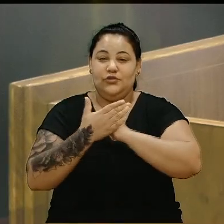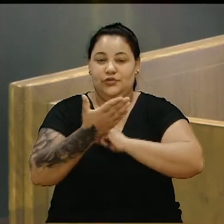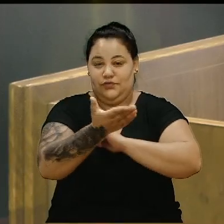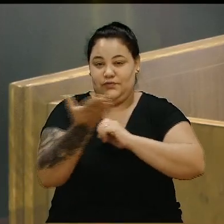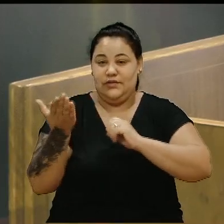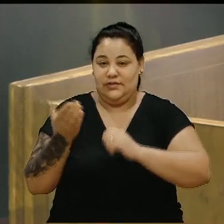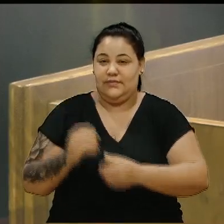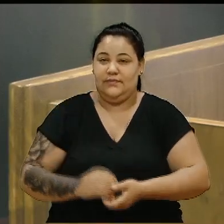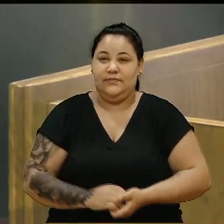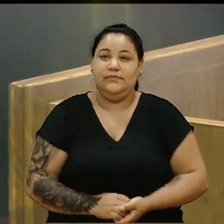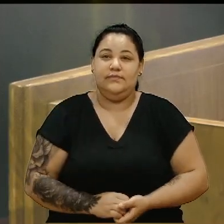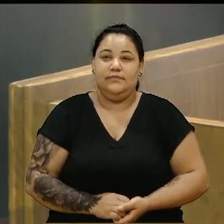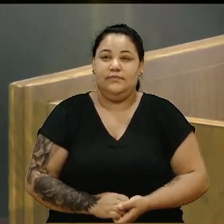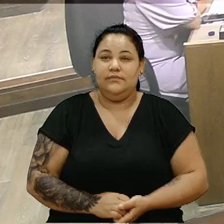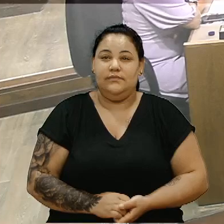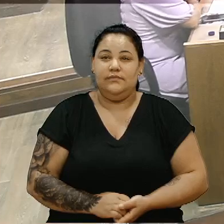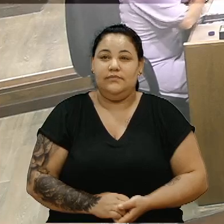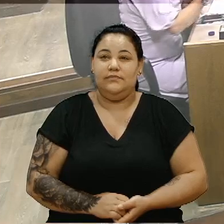vocês.